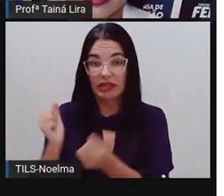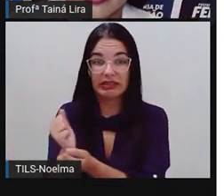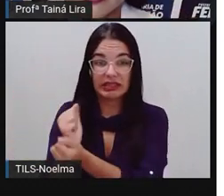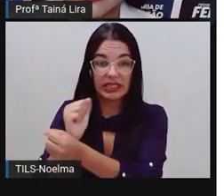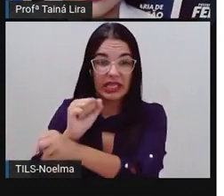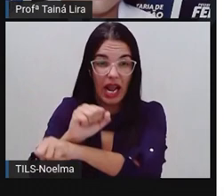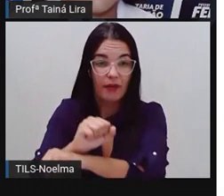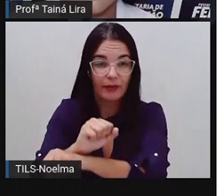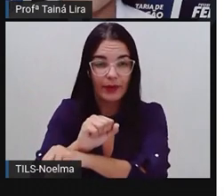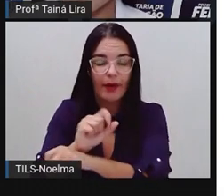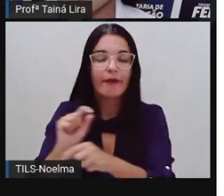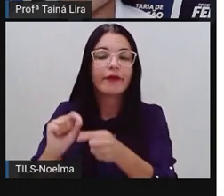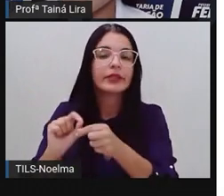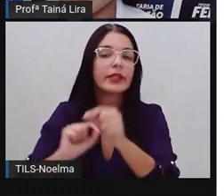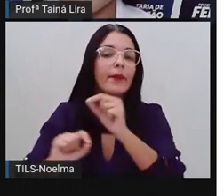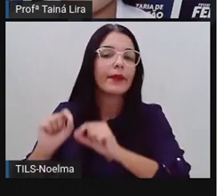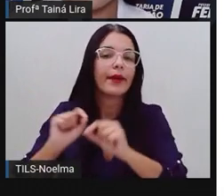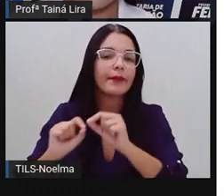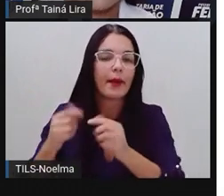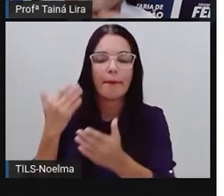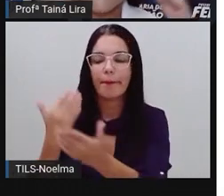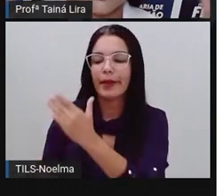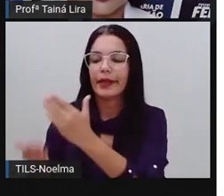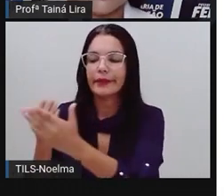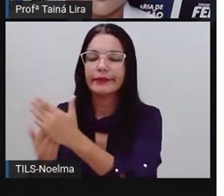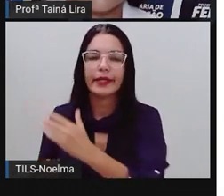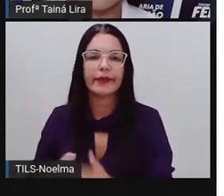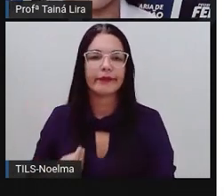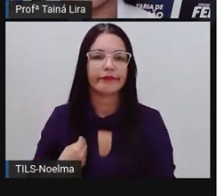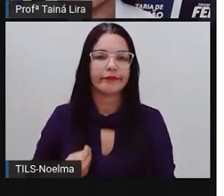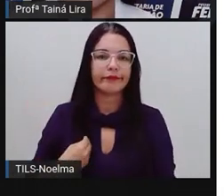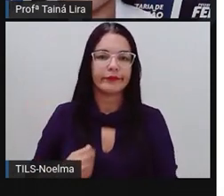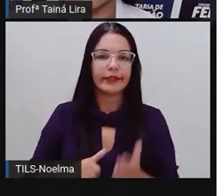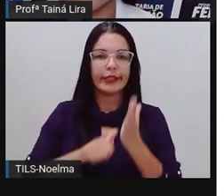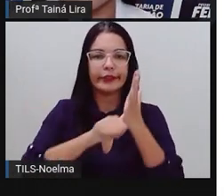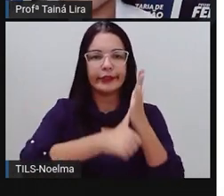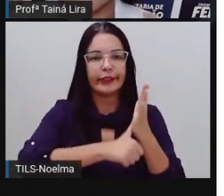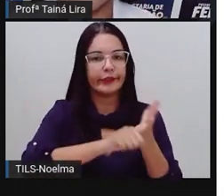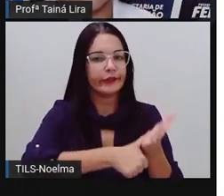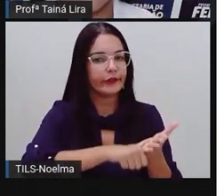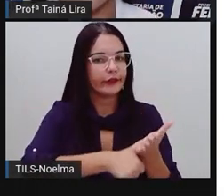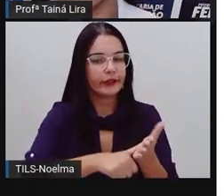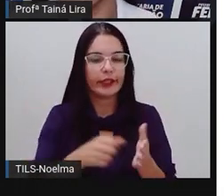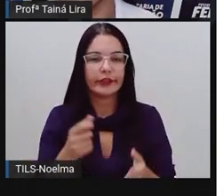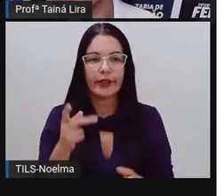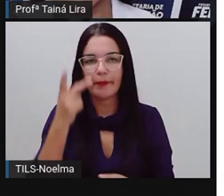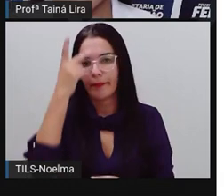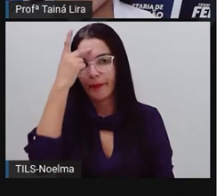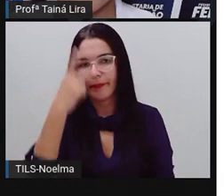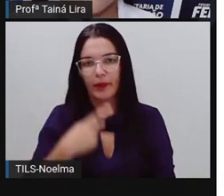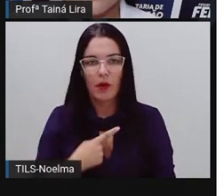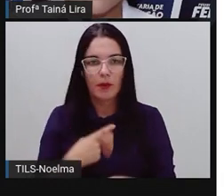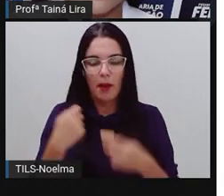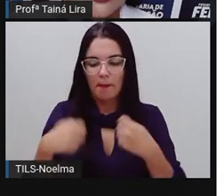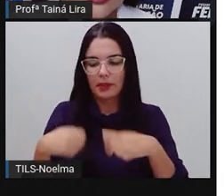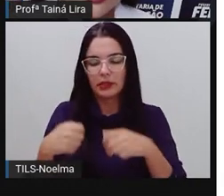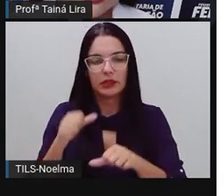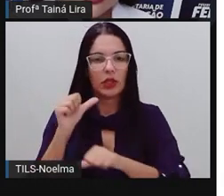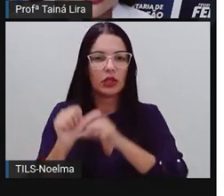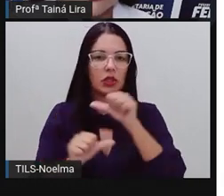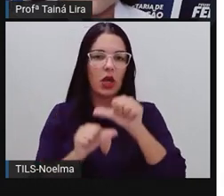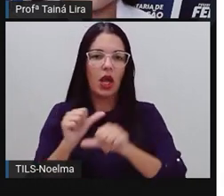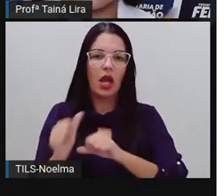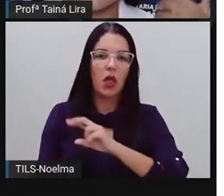escravos tá eles praticamente perderam suas identidades muitos tiveram né que mudar de nome porque era os